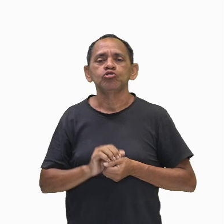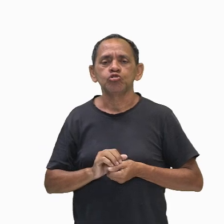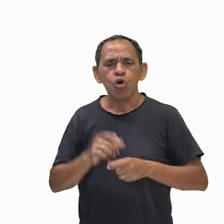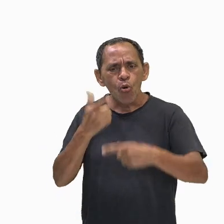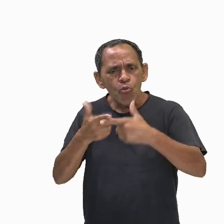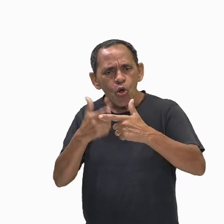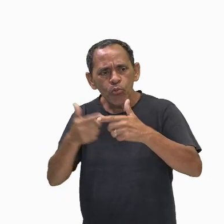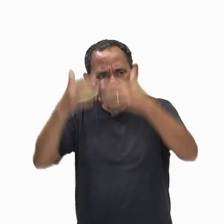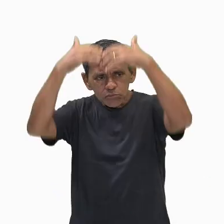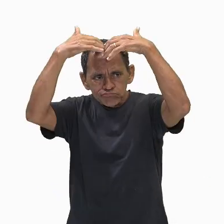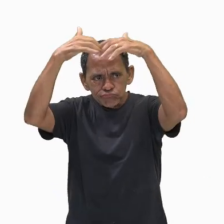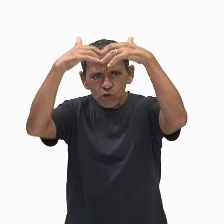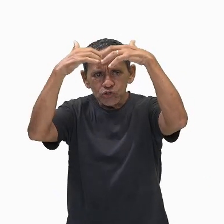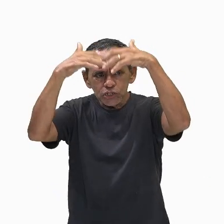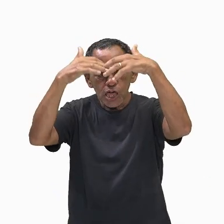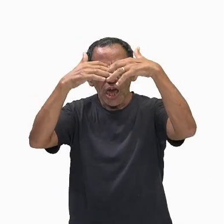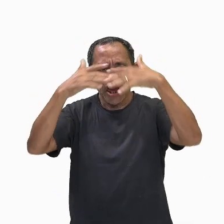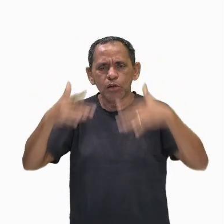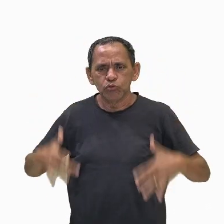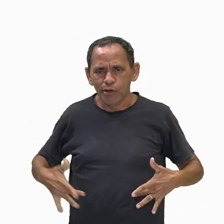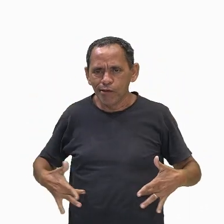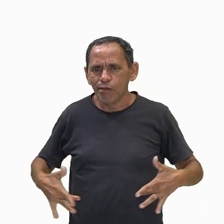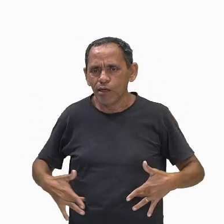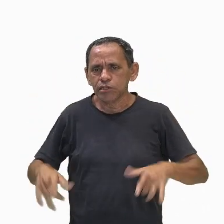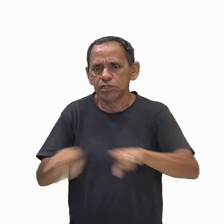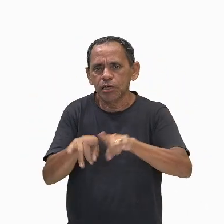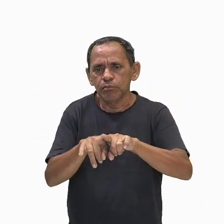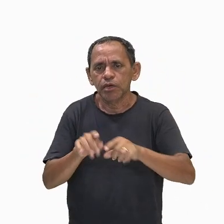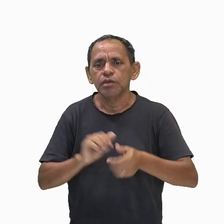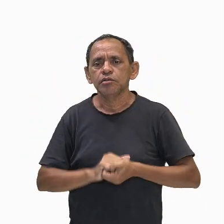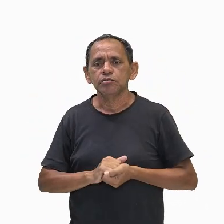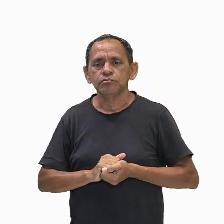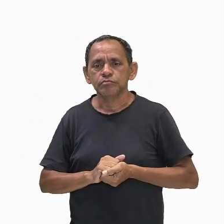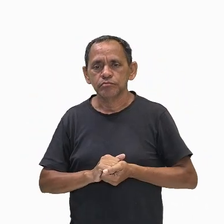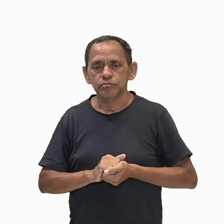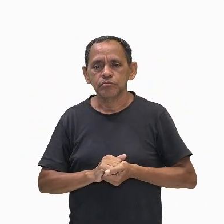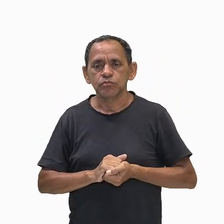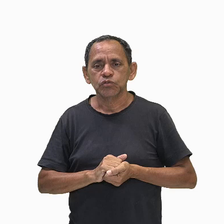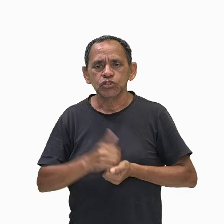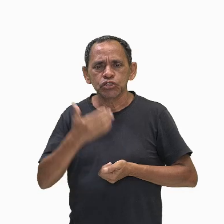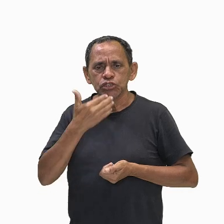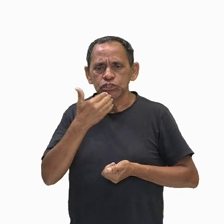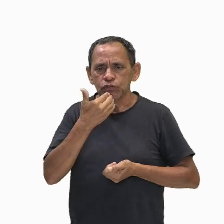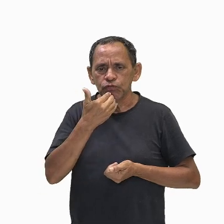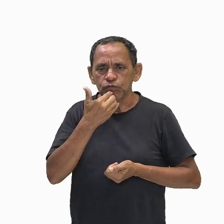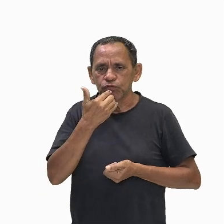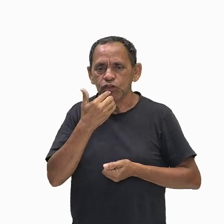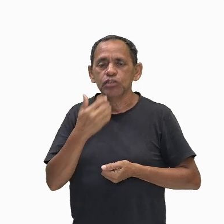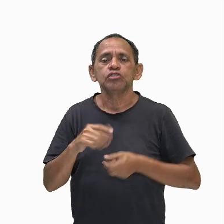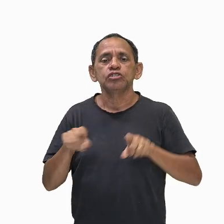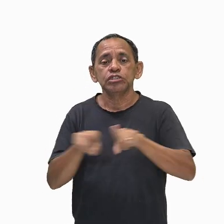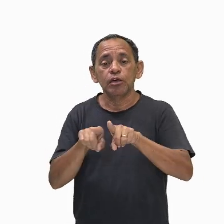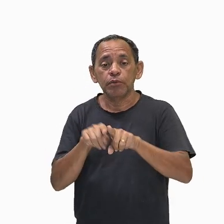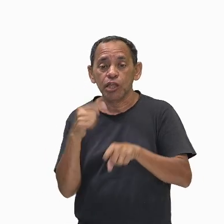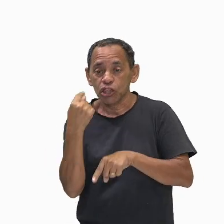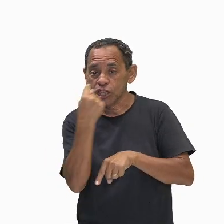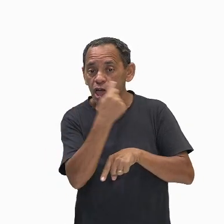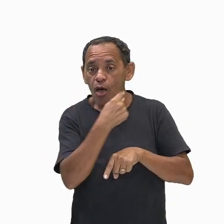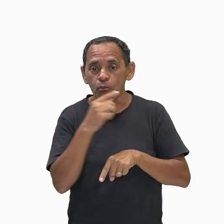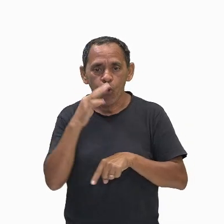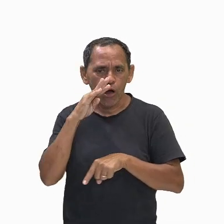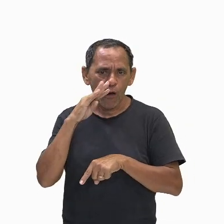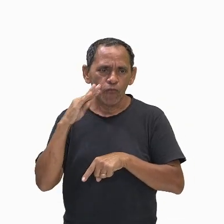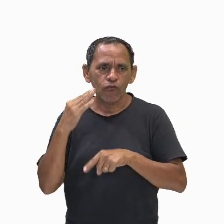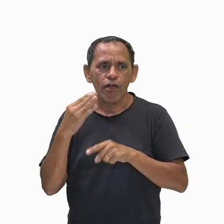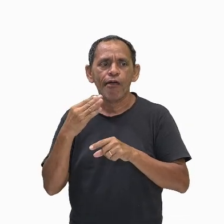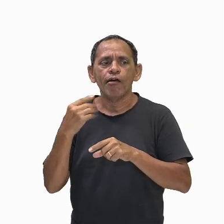renais. E, como anomalias estruturais, eu trago aí para vocês a fenda labial e fenda palatina, que são defeitos